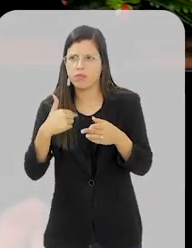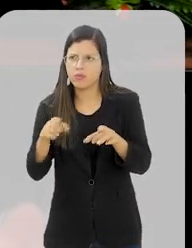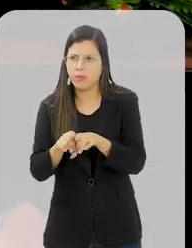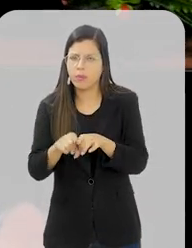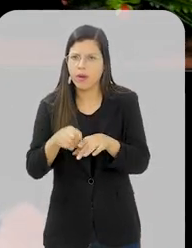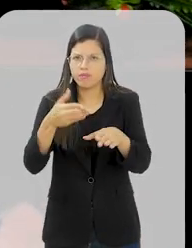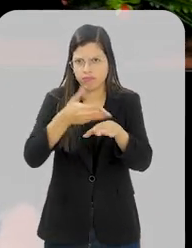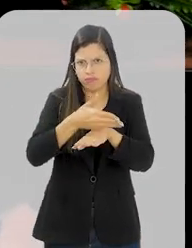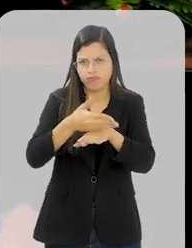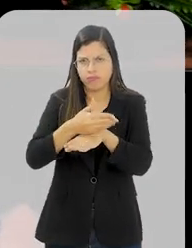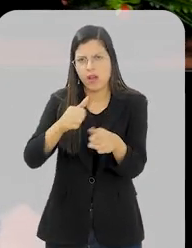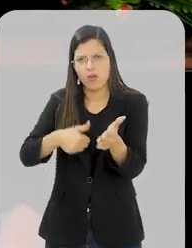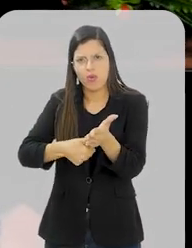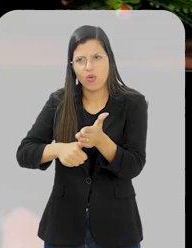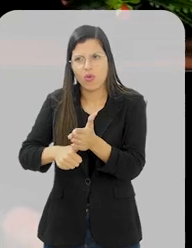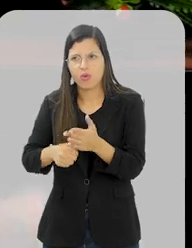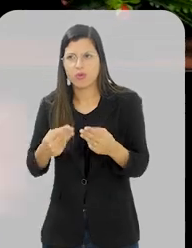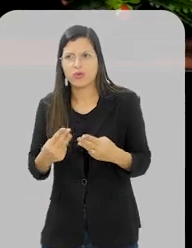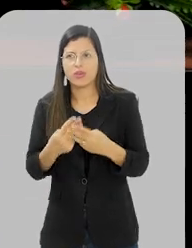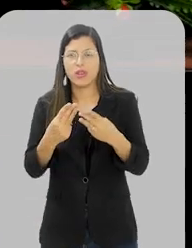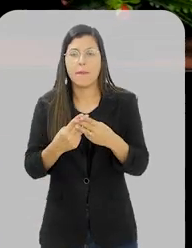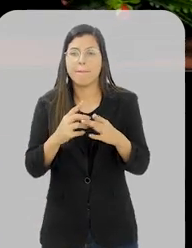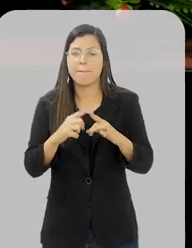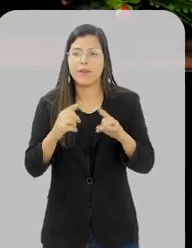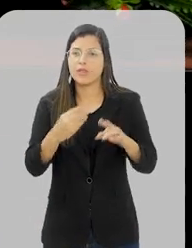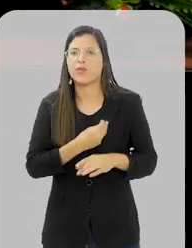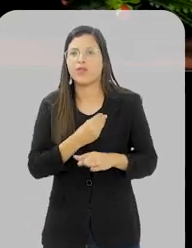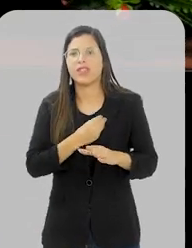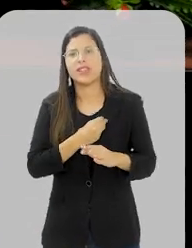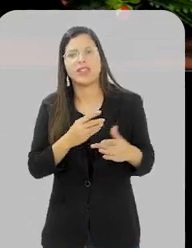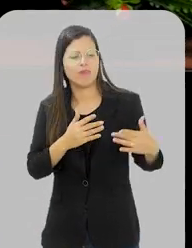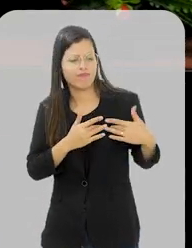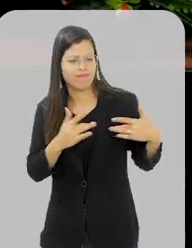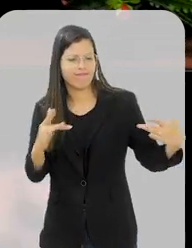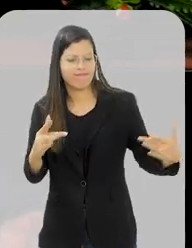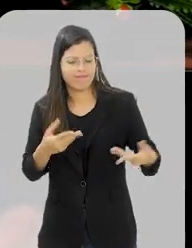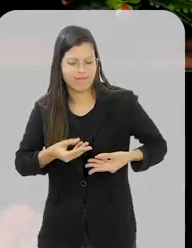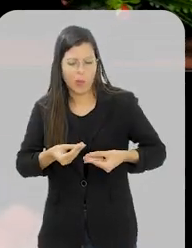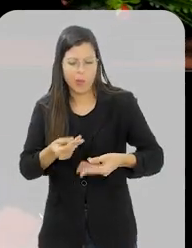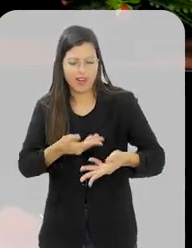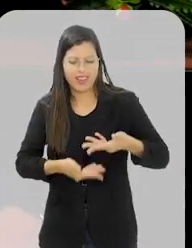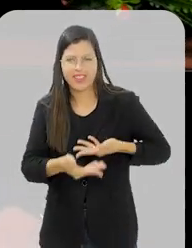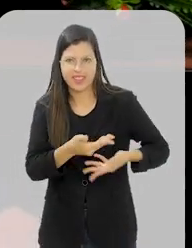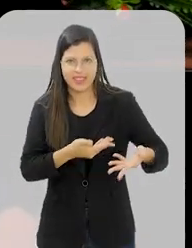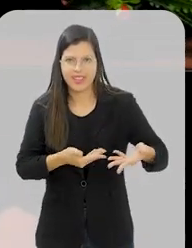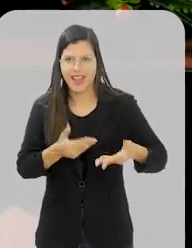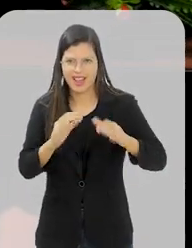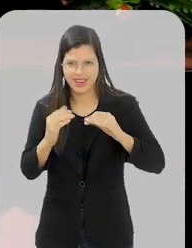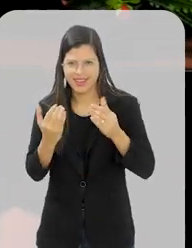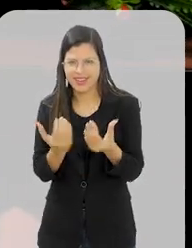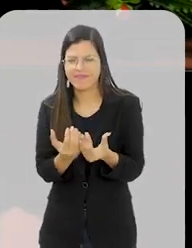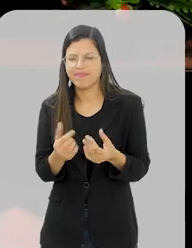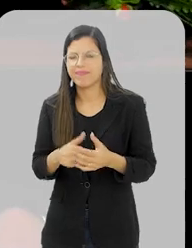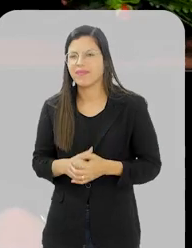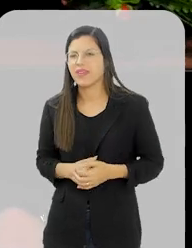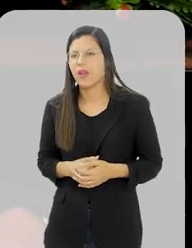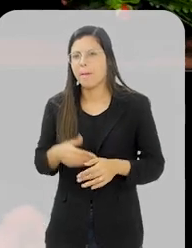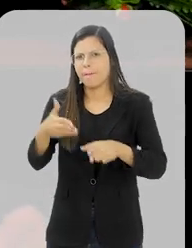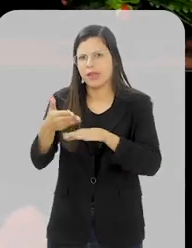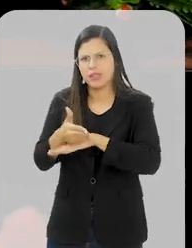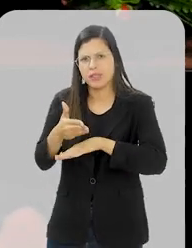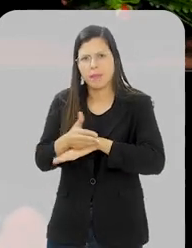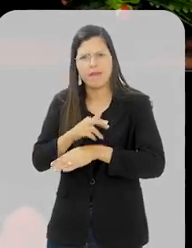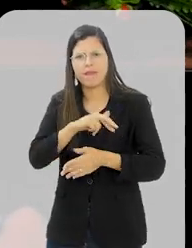de frequentar lugares também não judaicos mas eu tinha uma vida Comunitária Judaica Eu sempre me envolvi muito então Participei de